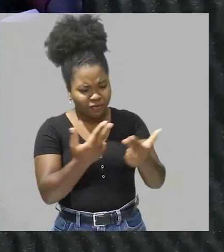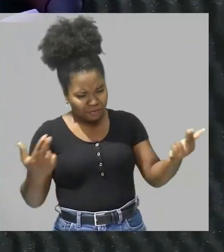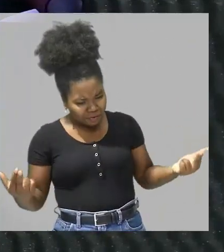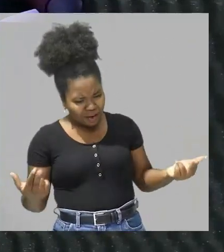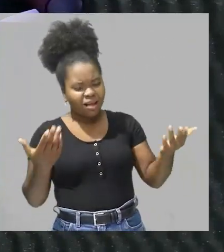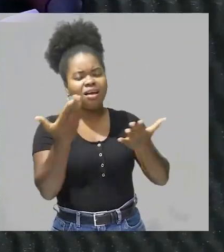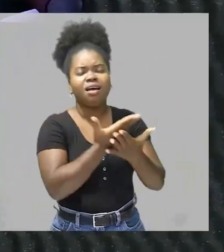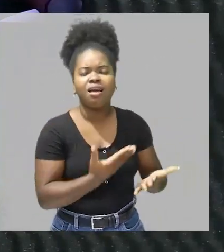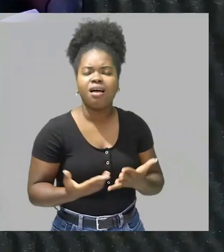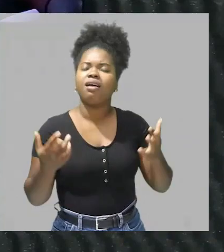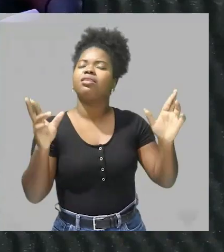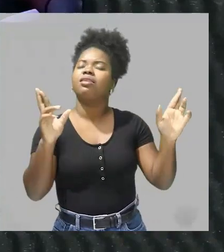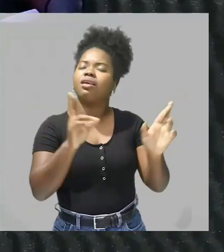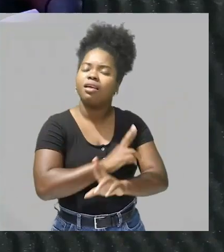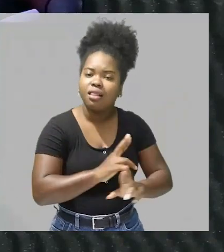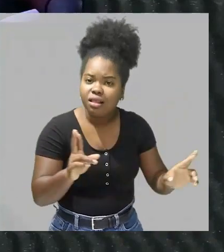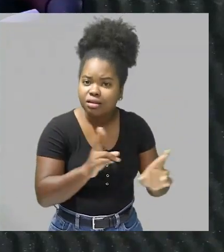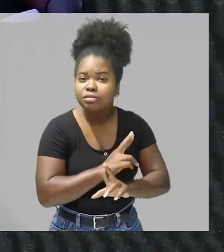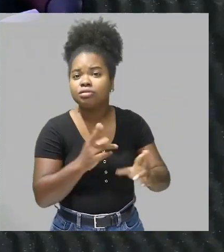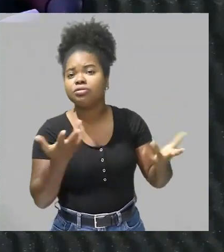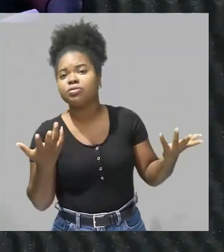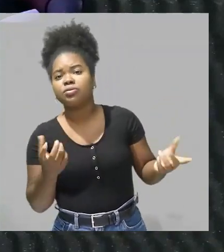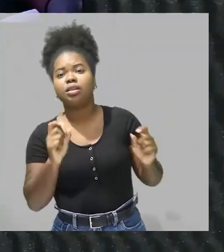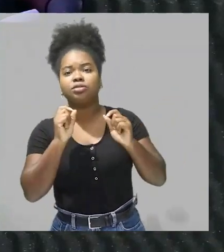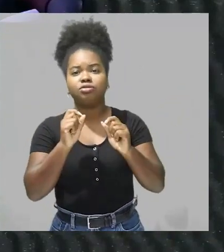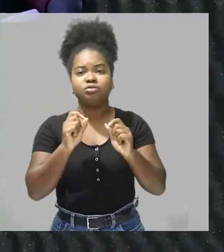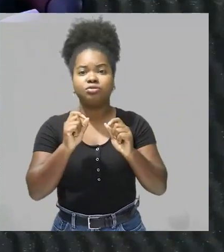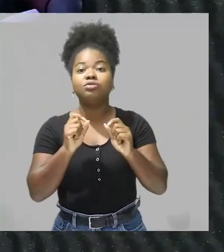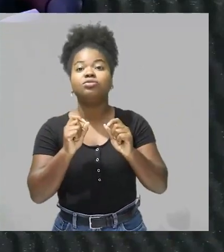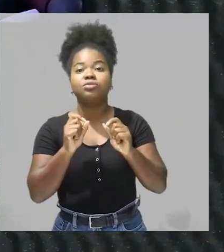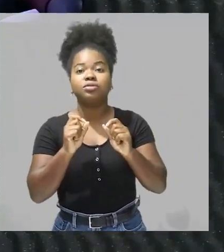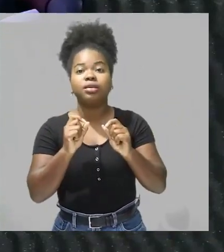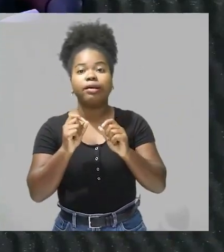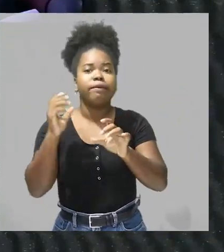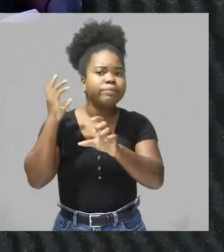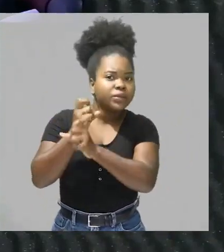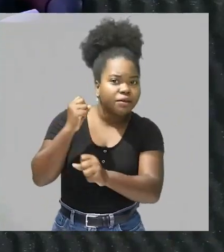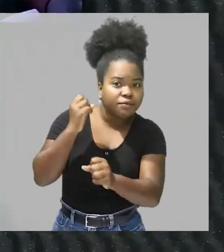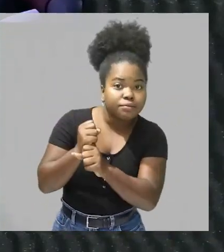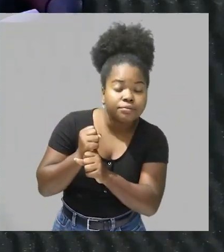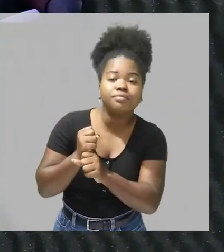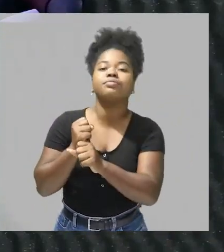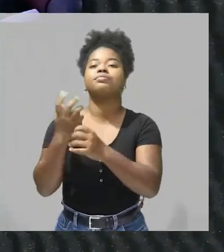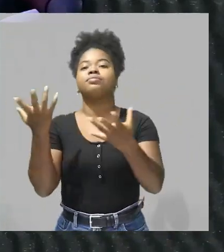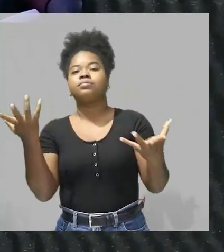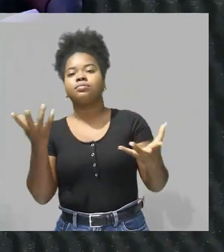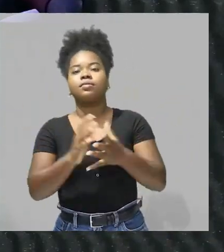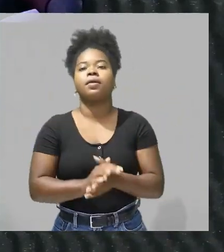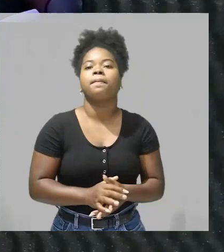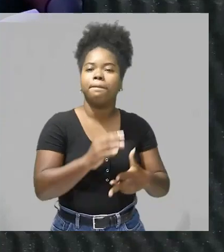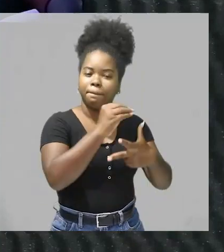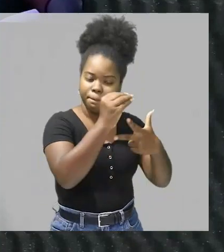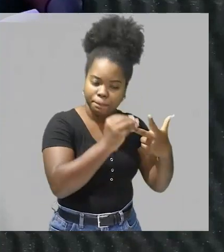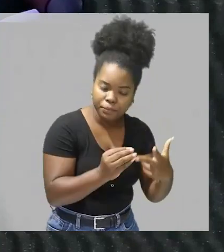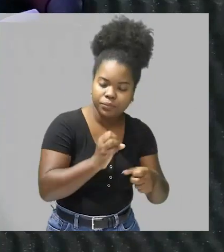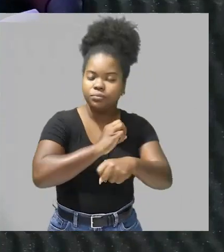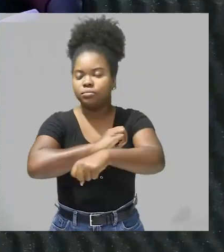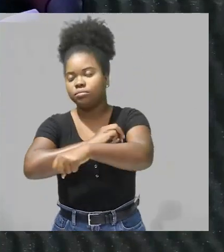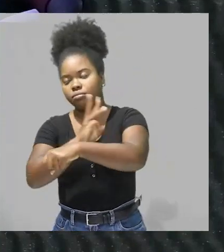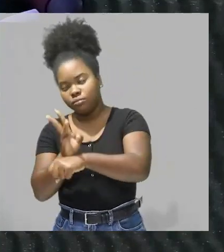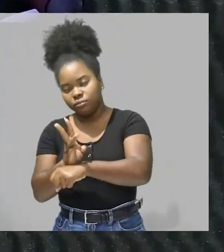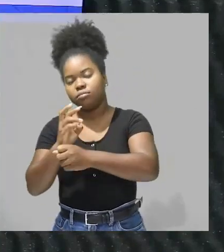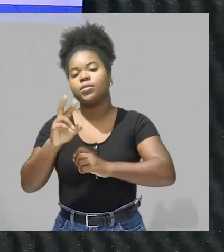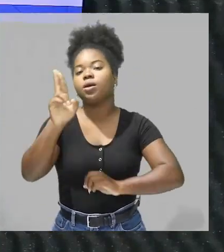aulas Onde vamos estar abordando fazendo uma revisão para o Enem e para o pai do lema Ok